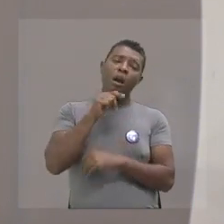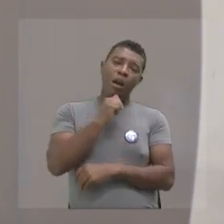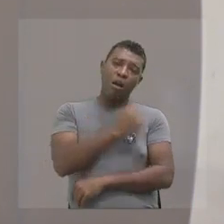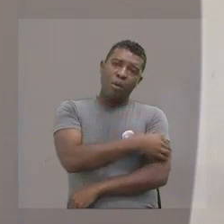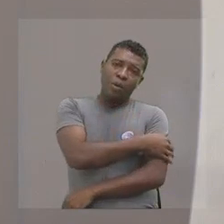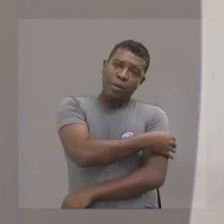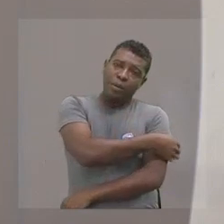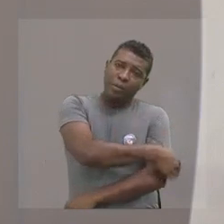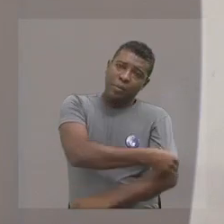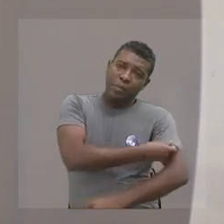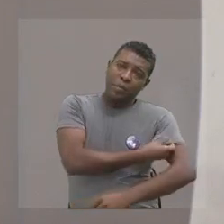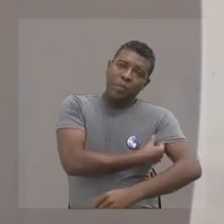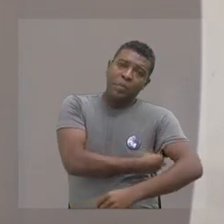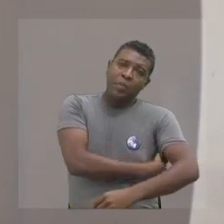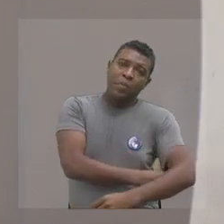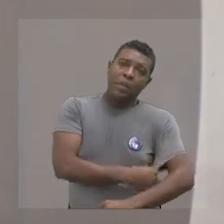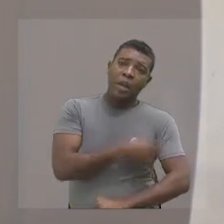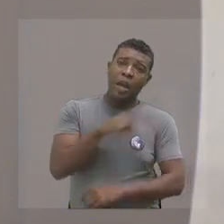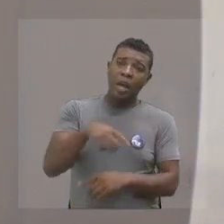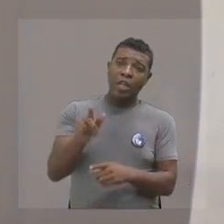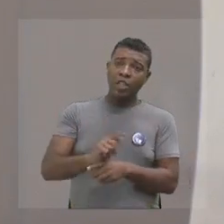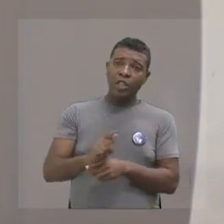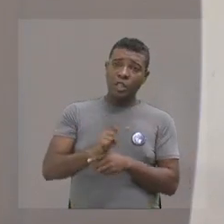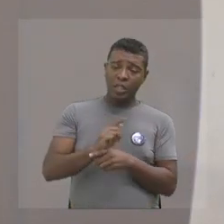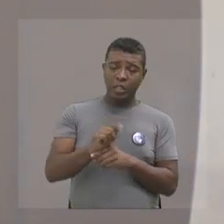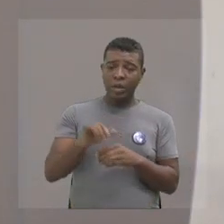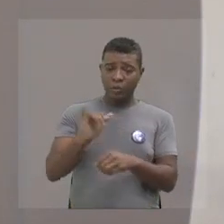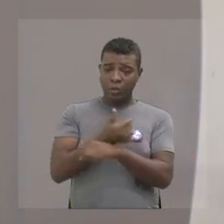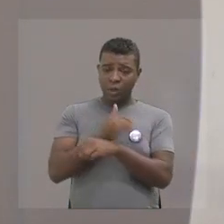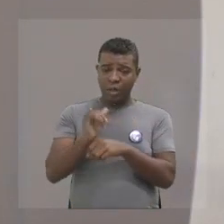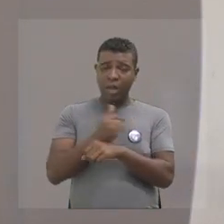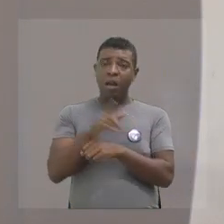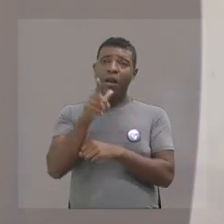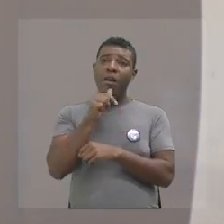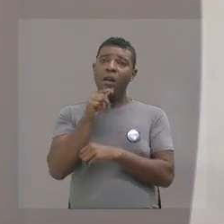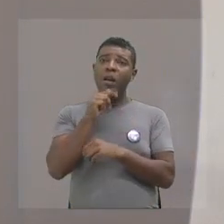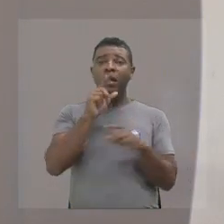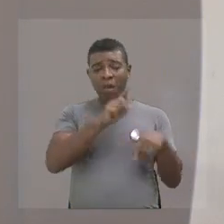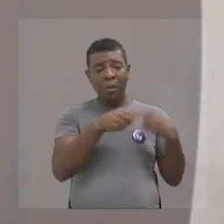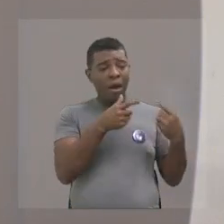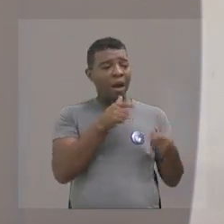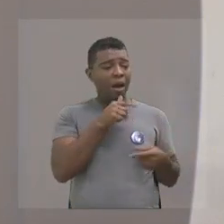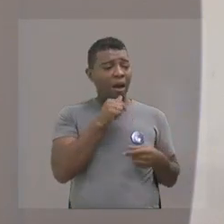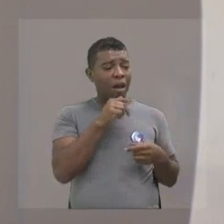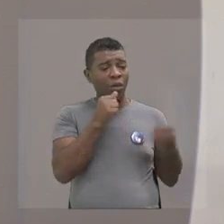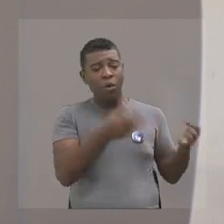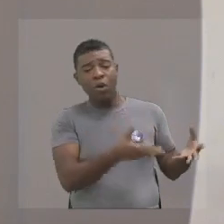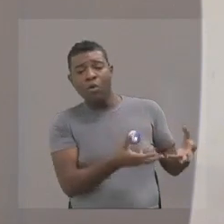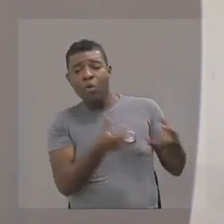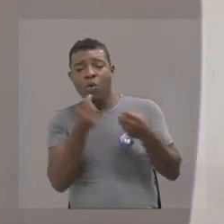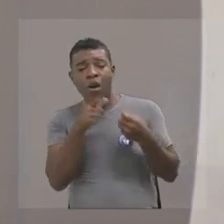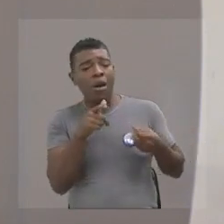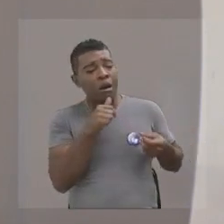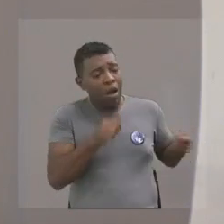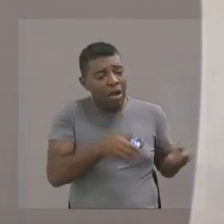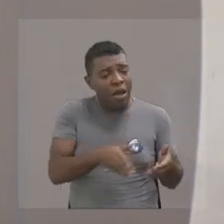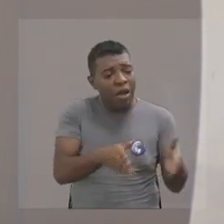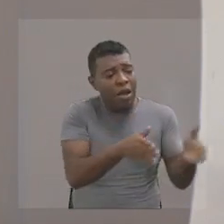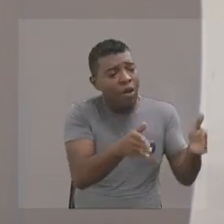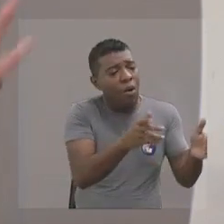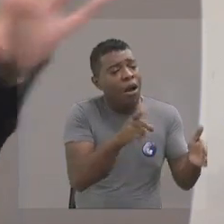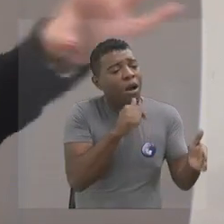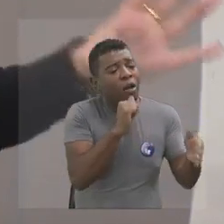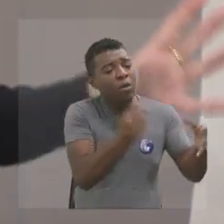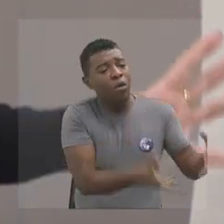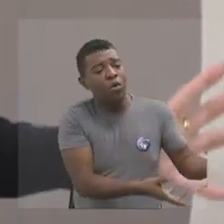gestão de recursos ela tem uma responsabilidade de uso de água depois que a água é retirada do rio onde ela é armazenada Isso é uma